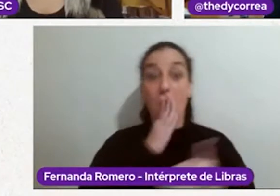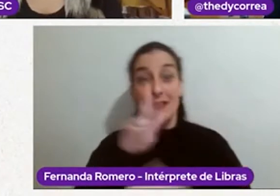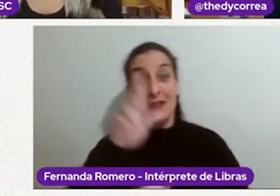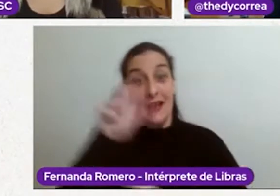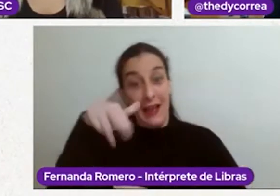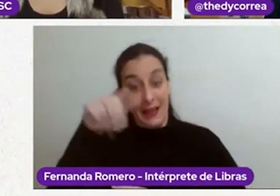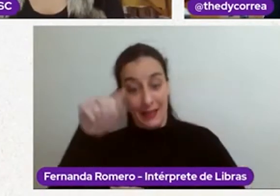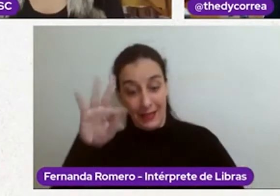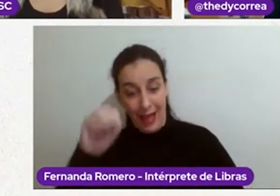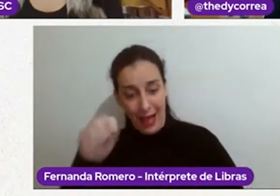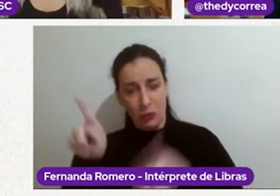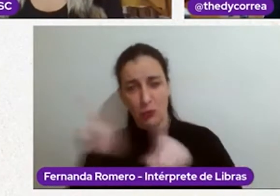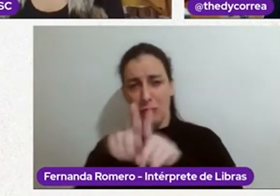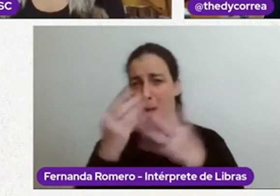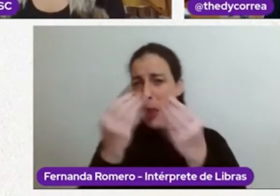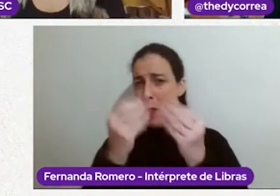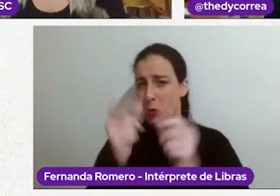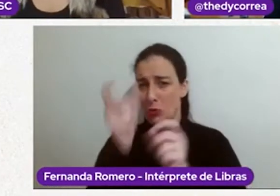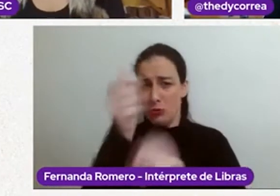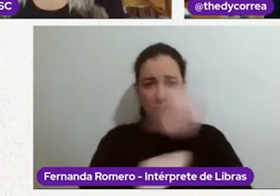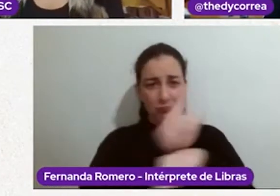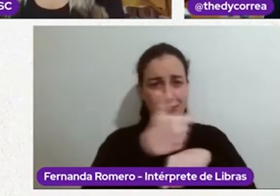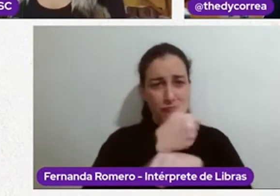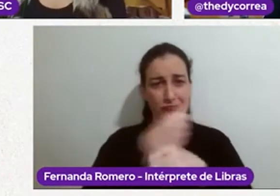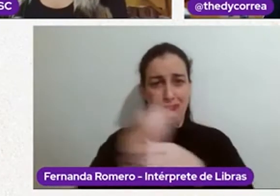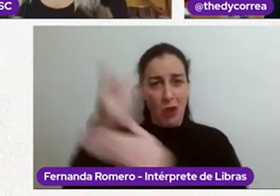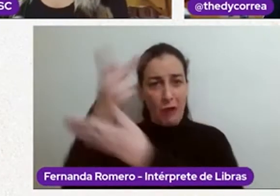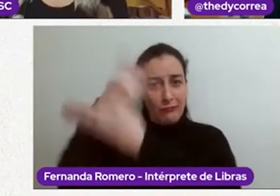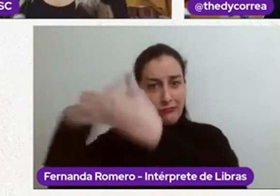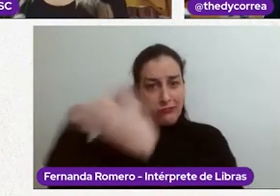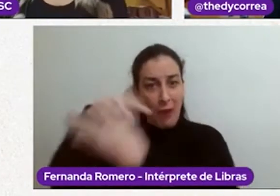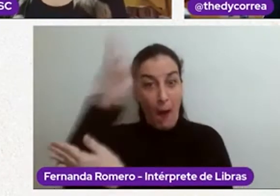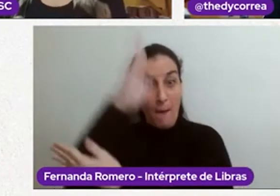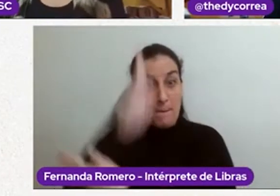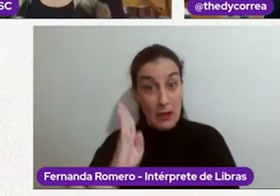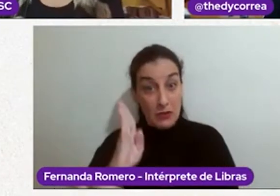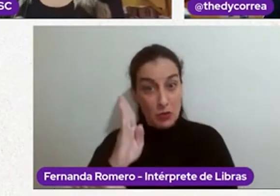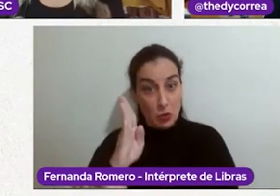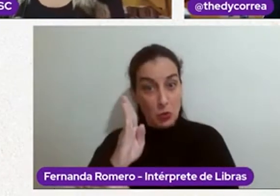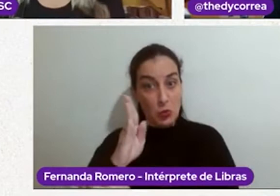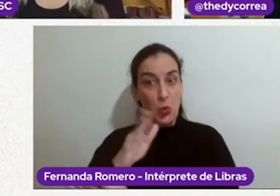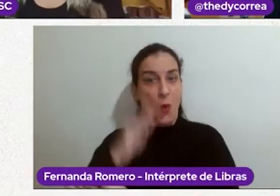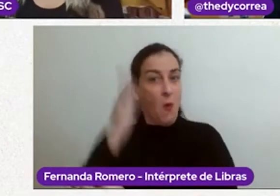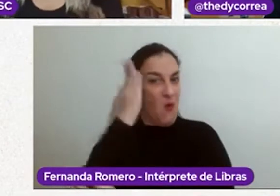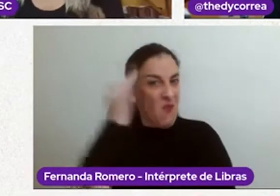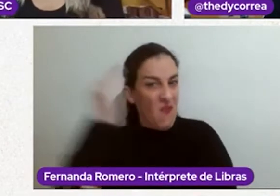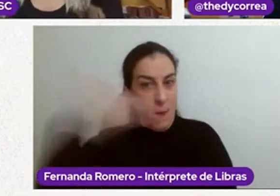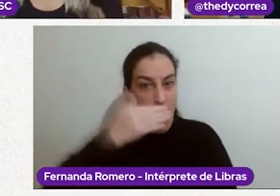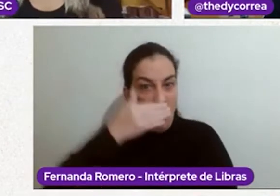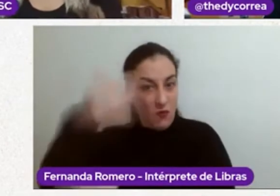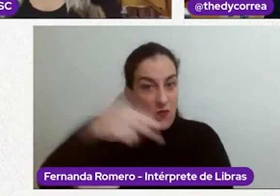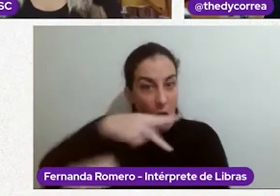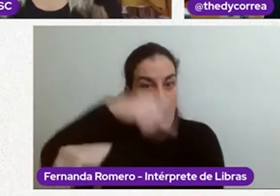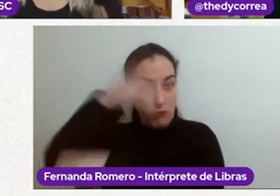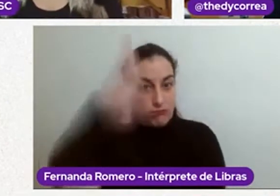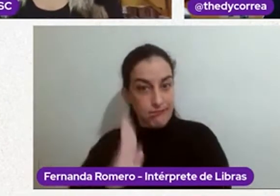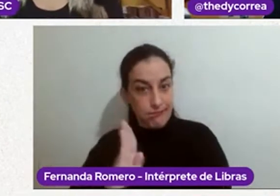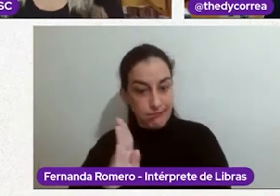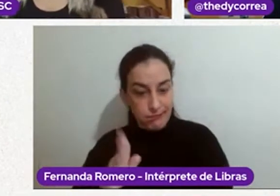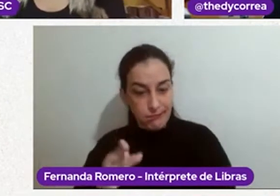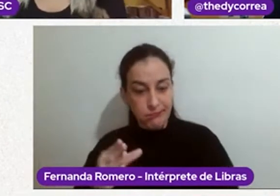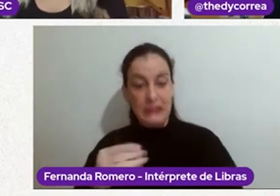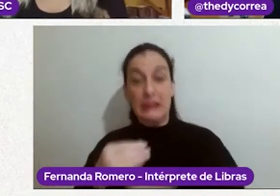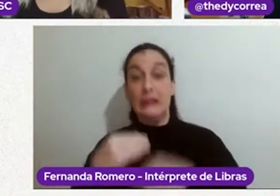uma série de desenhistas que são brasileiros, que têm muito sucesso fora do país, muito sucesso, e